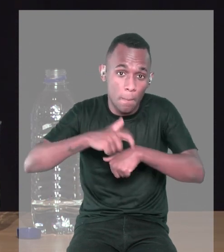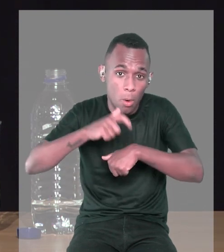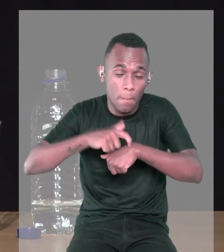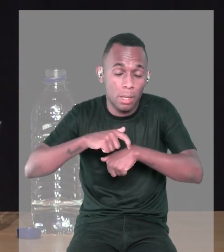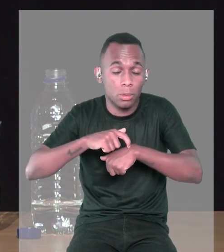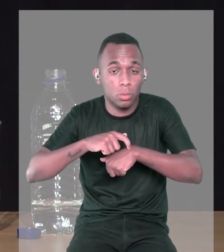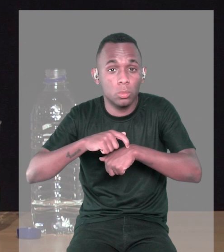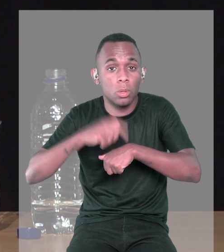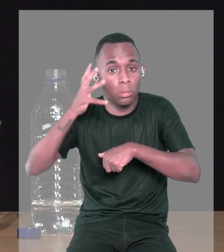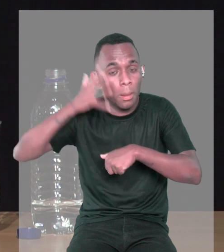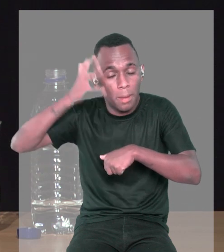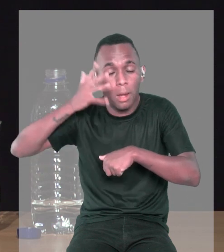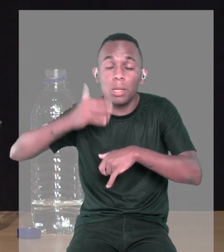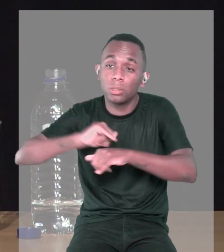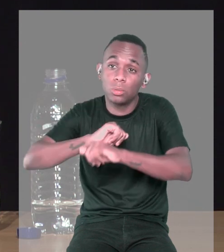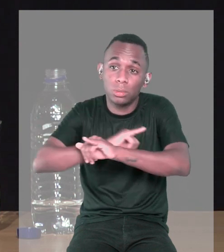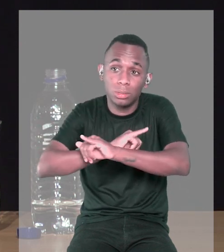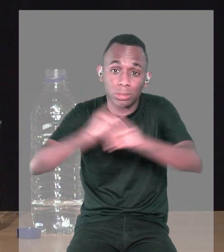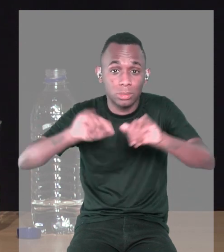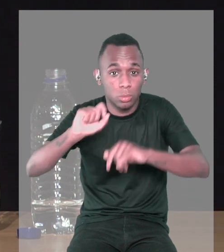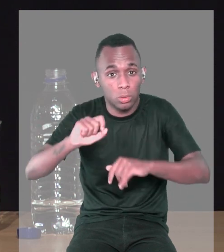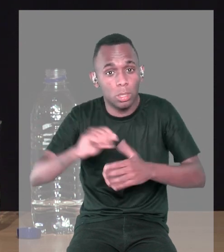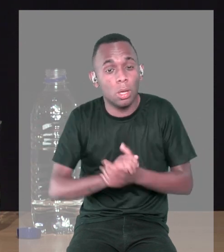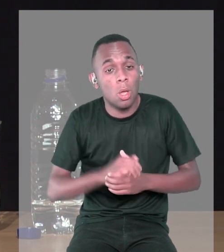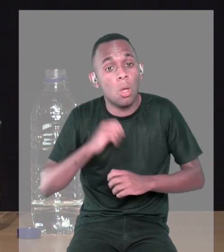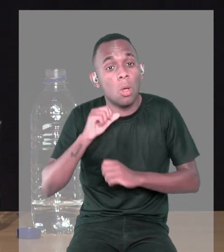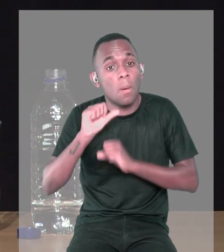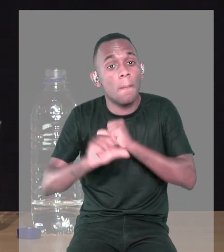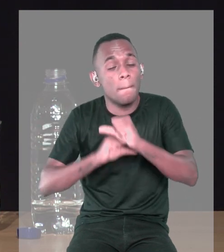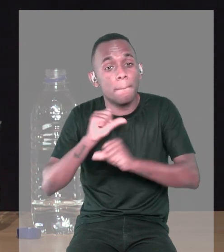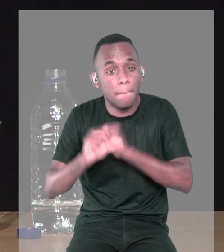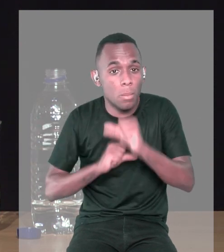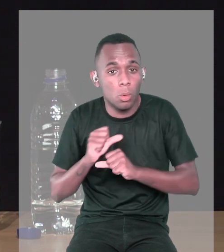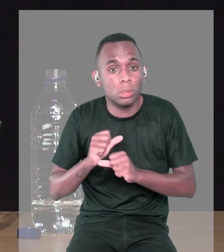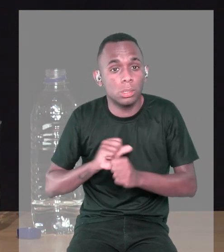contemplei esse misto de vigor e de doçura, mudo ele não ficou.